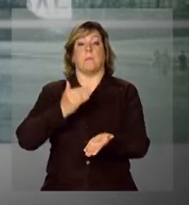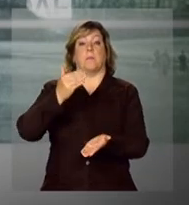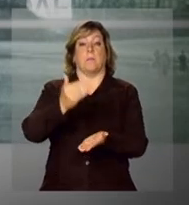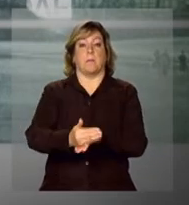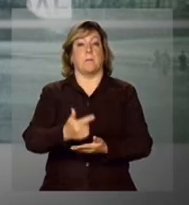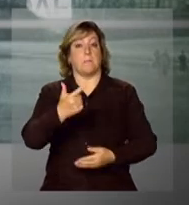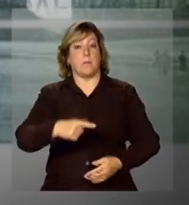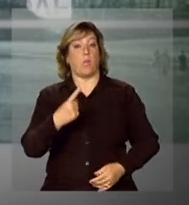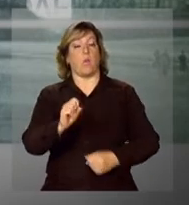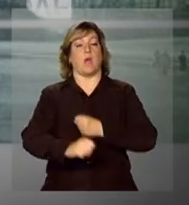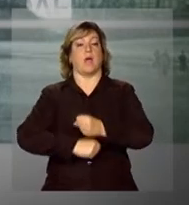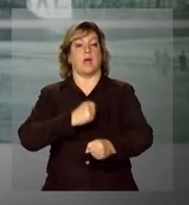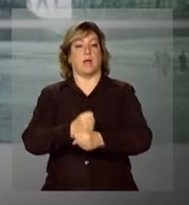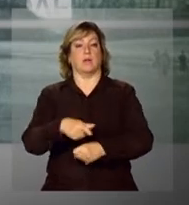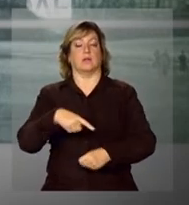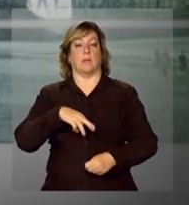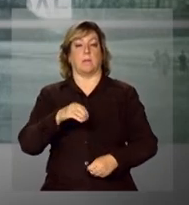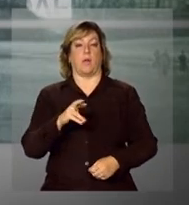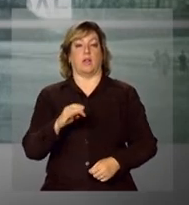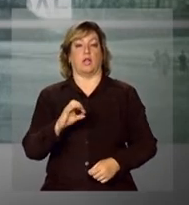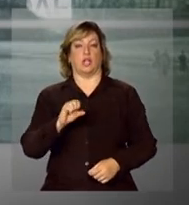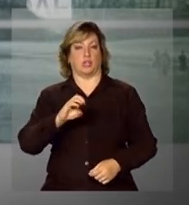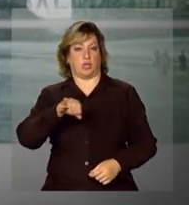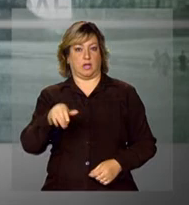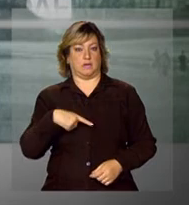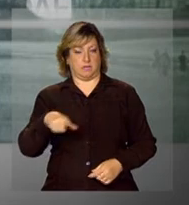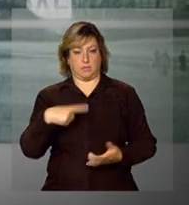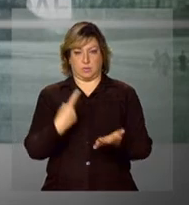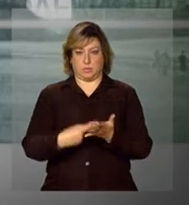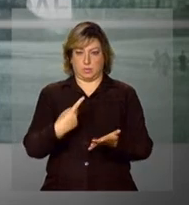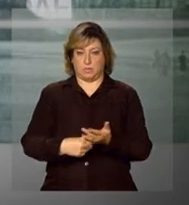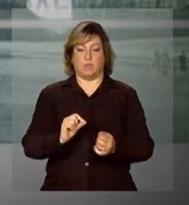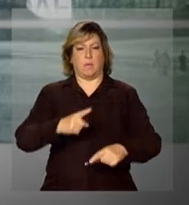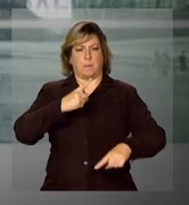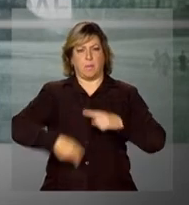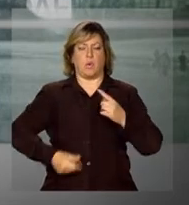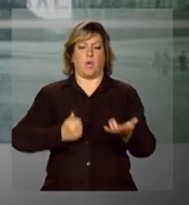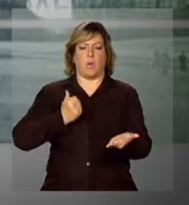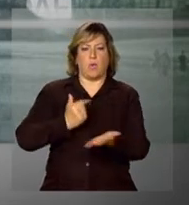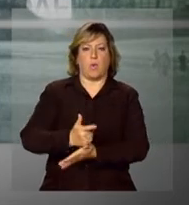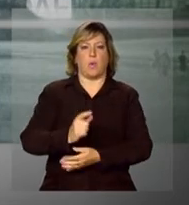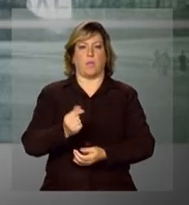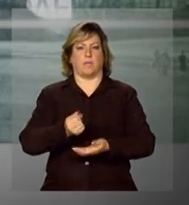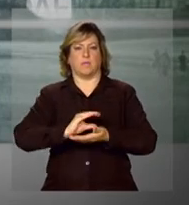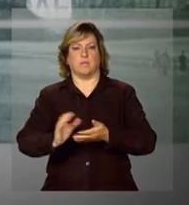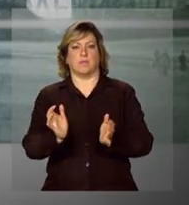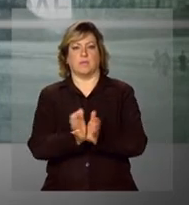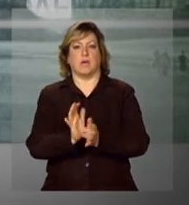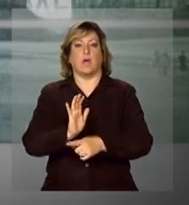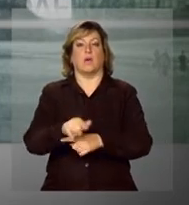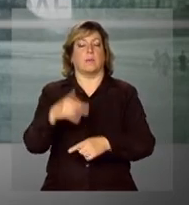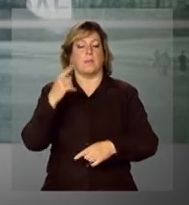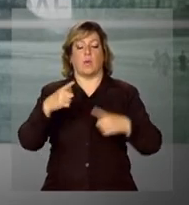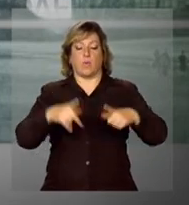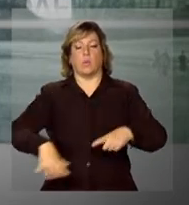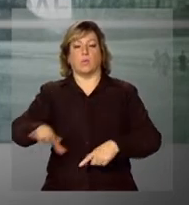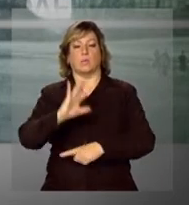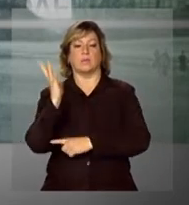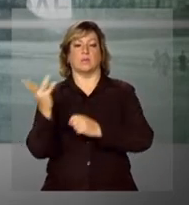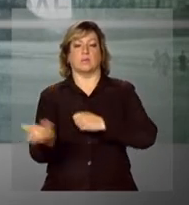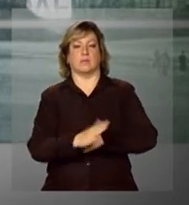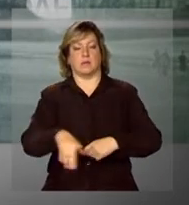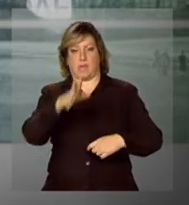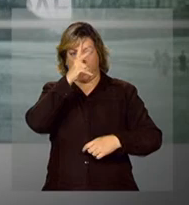por mais um ano da moratória da soja, acordo que proíbe a compra e o financiamento da produção em áreas